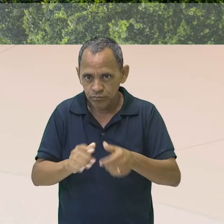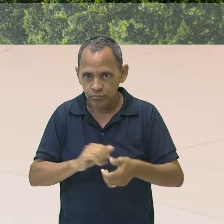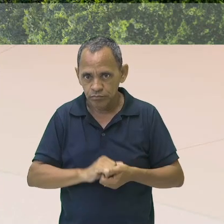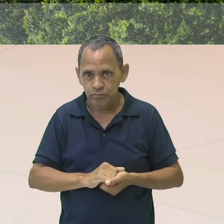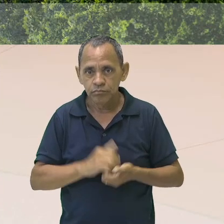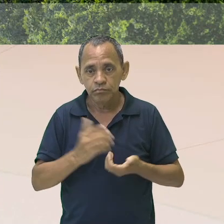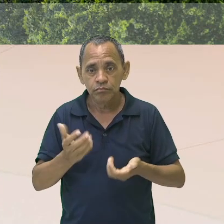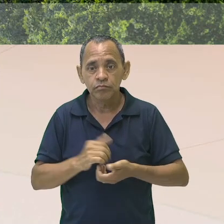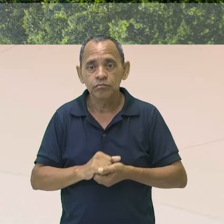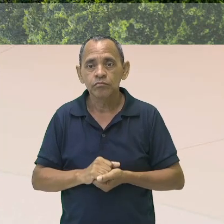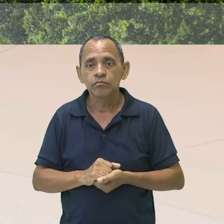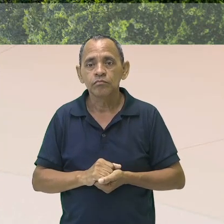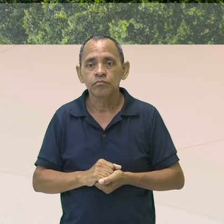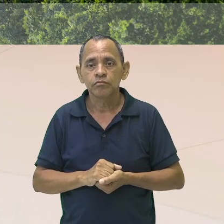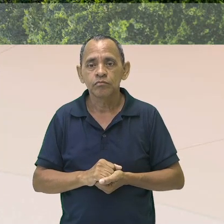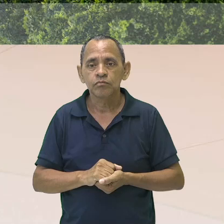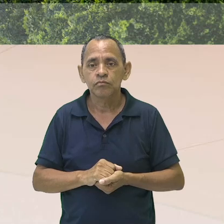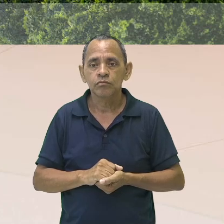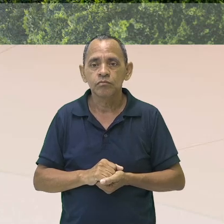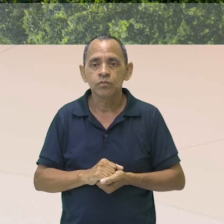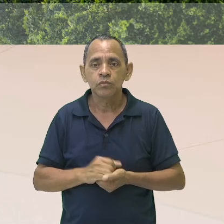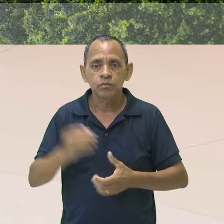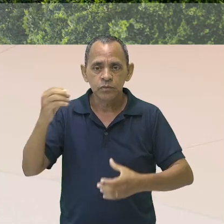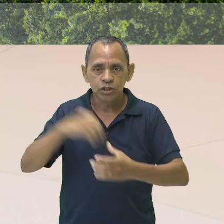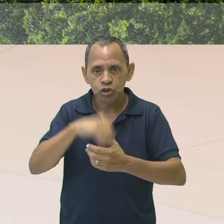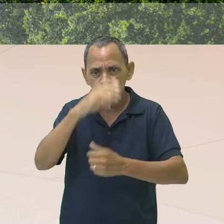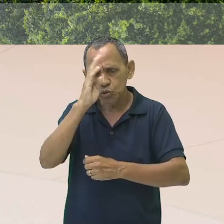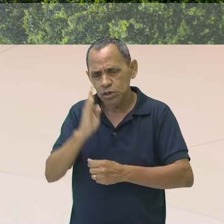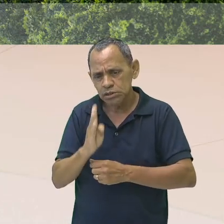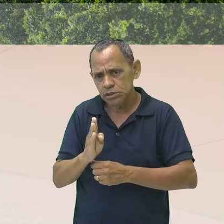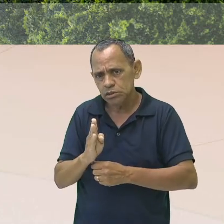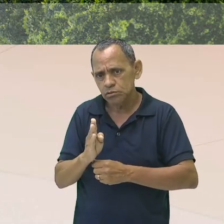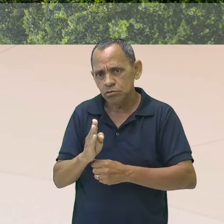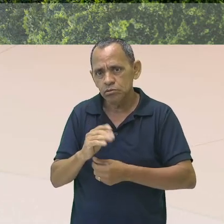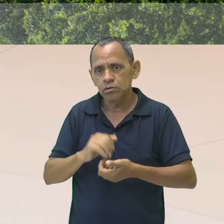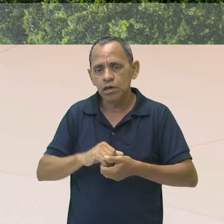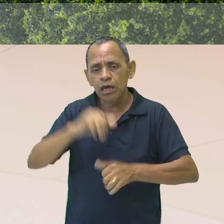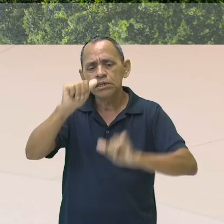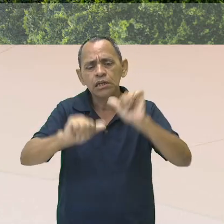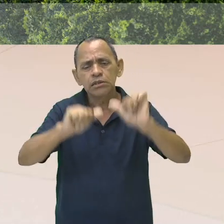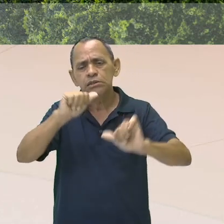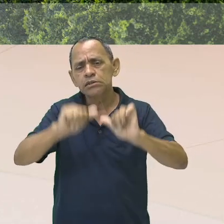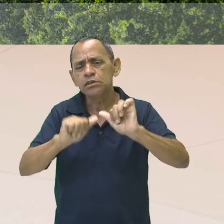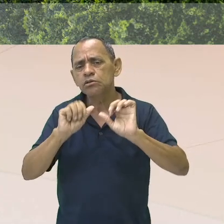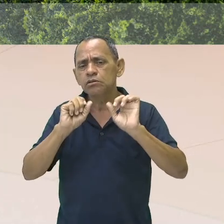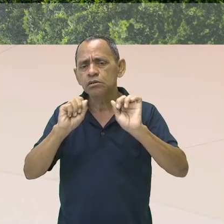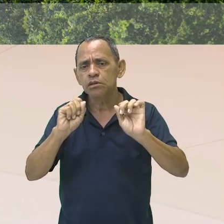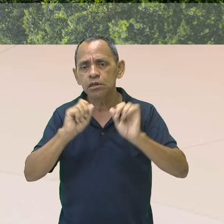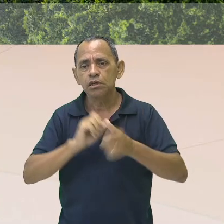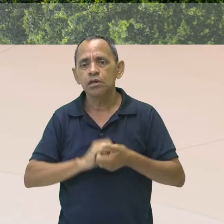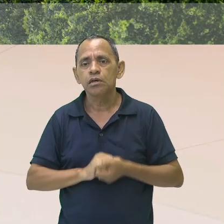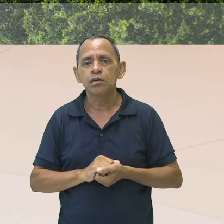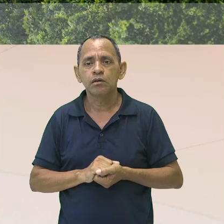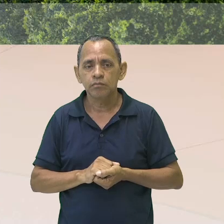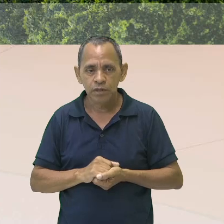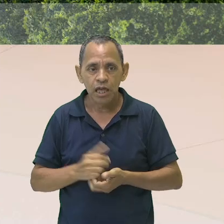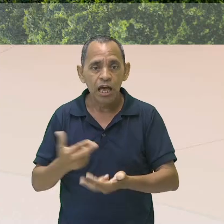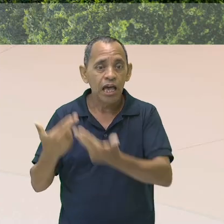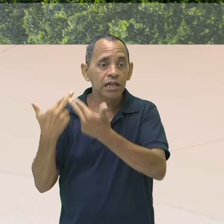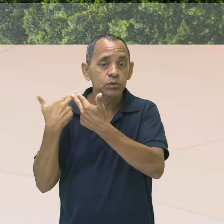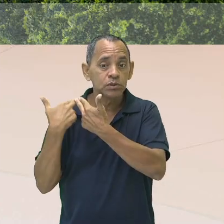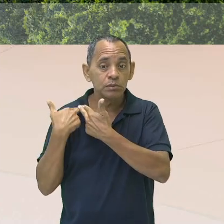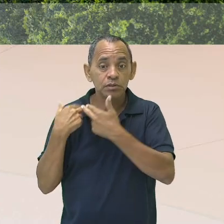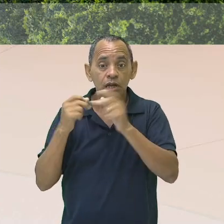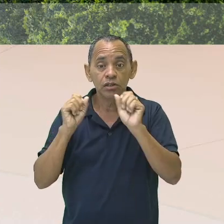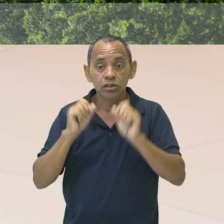desenvolvimento sustentável dentro do Brasil, certo? Analisando em especial o papel do IBAMA nessa promoção